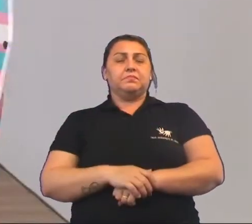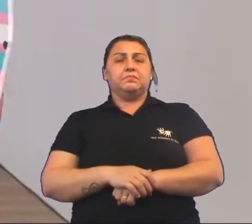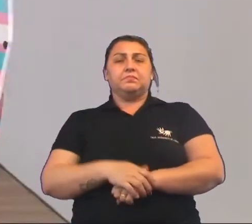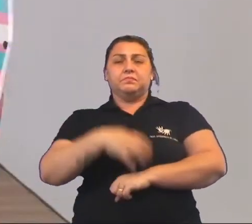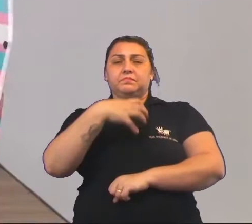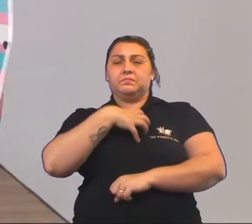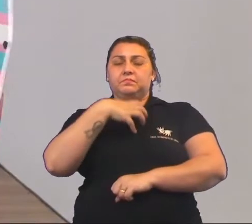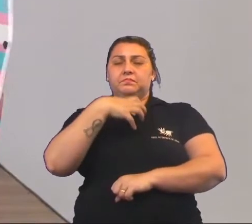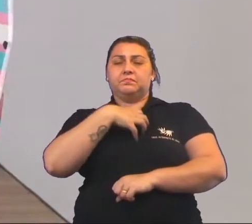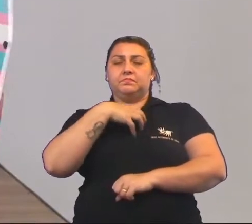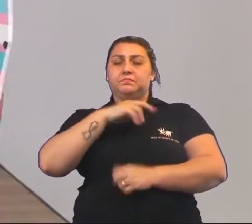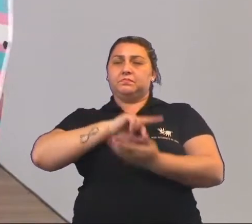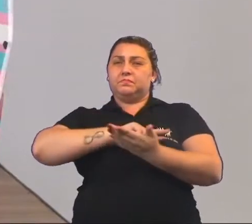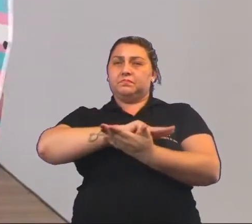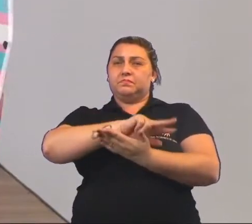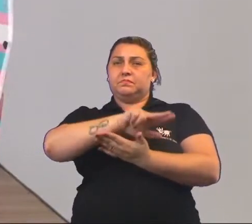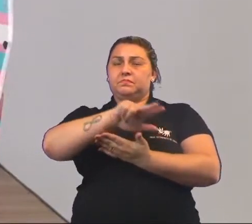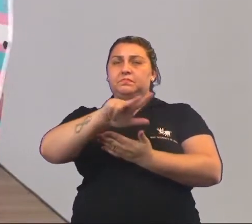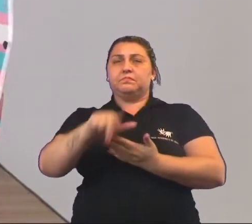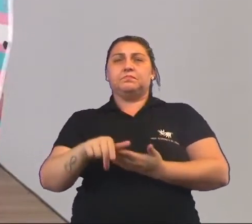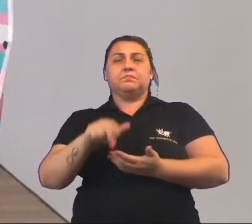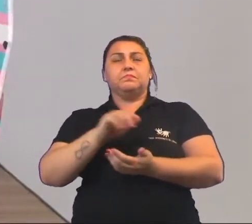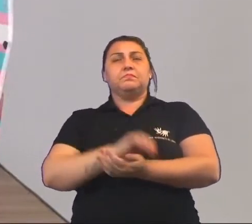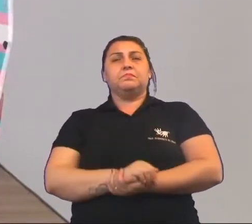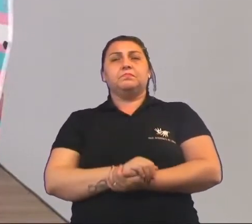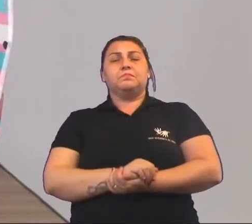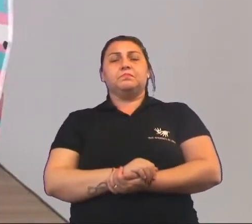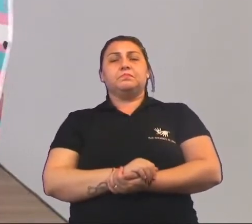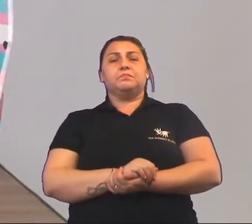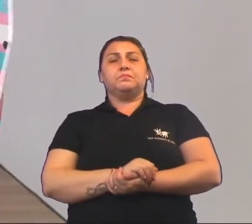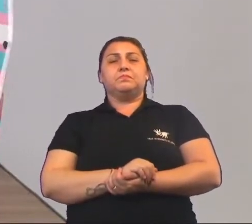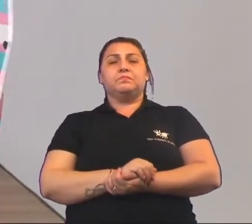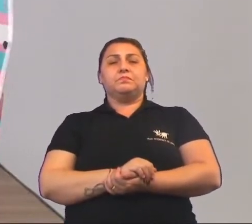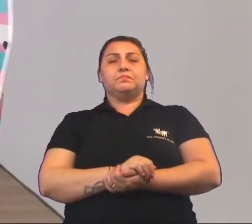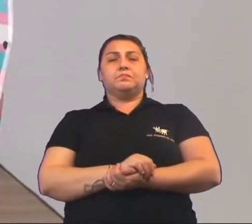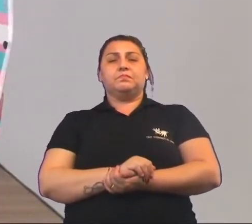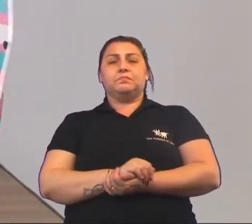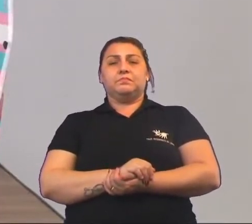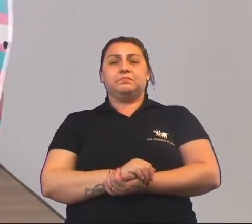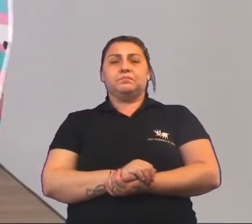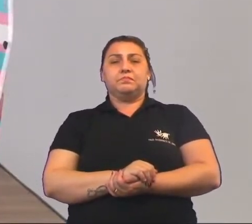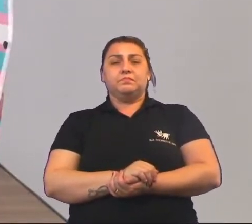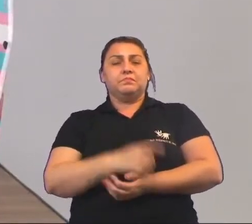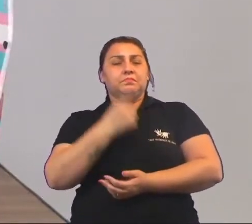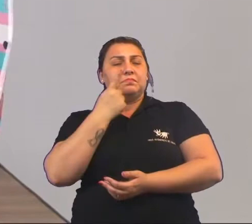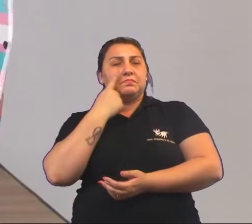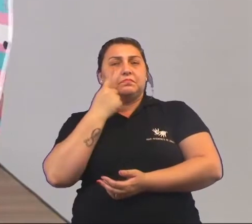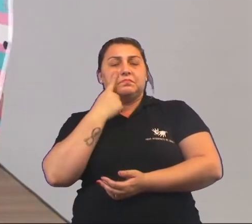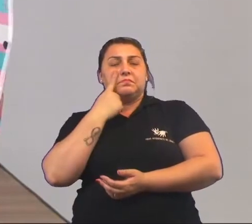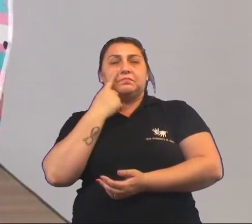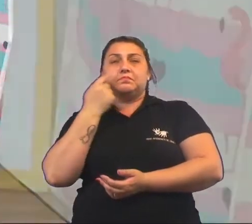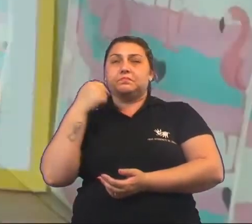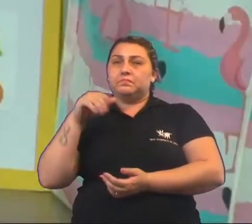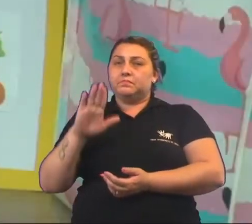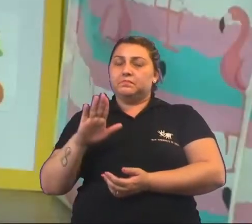têm diversas delas, não é mesmo? E também diversas cores. Mas vamos observar mais um